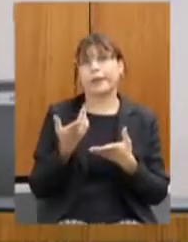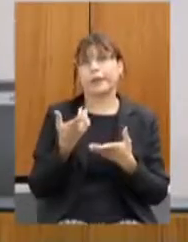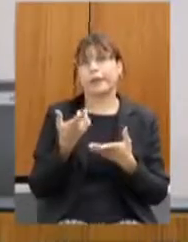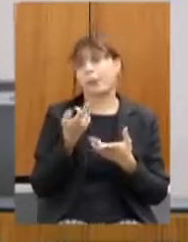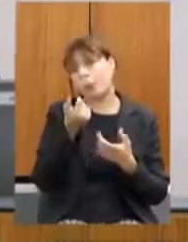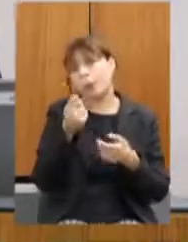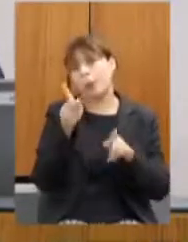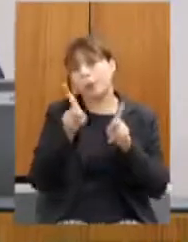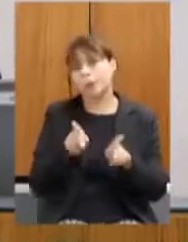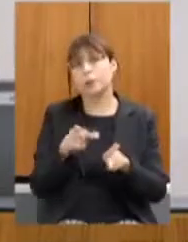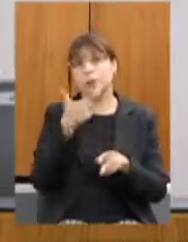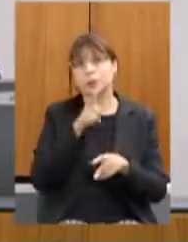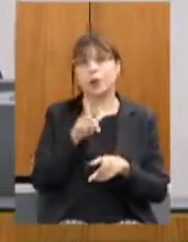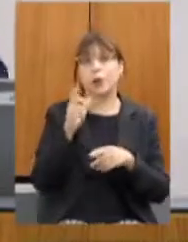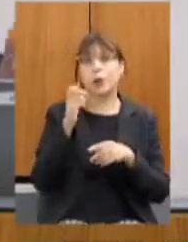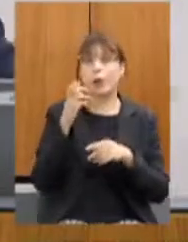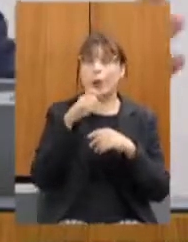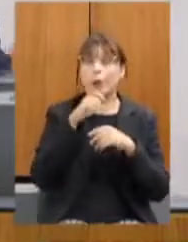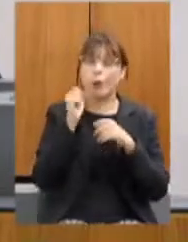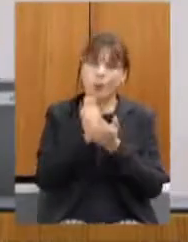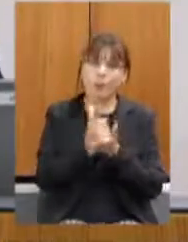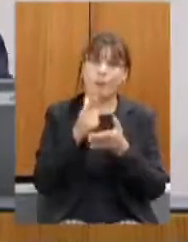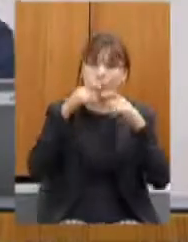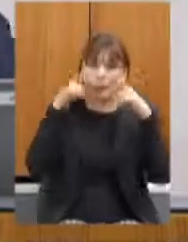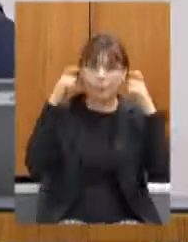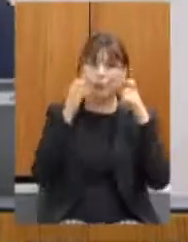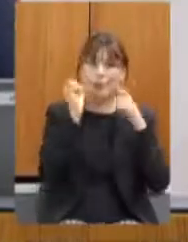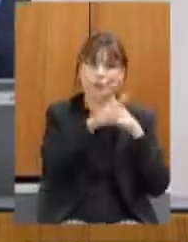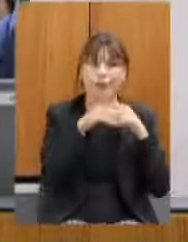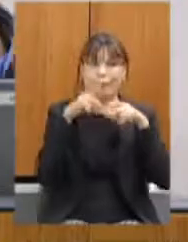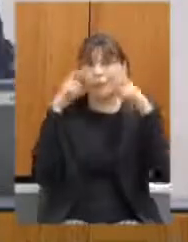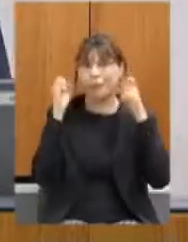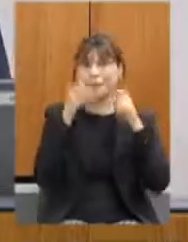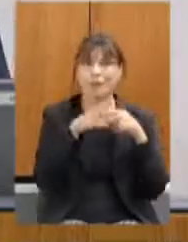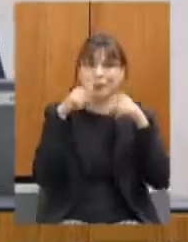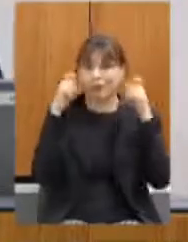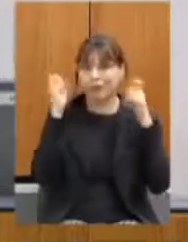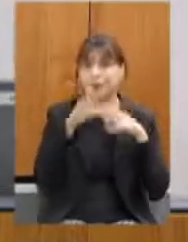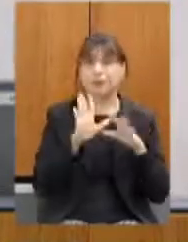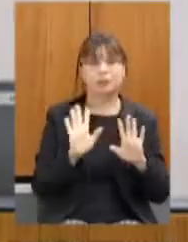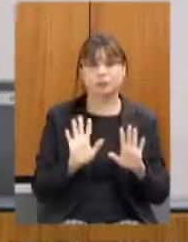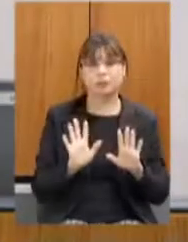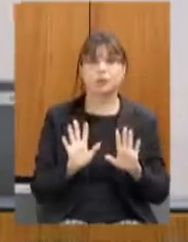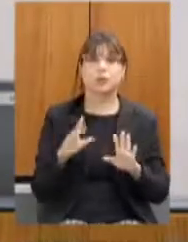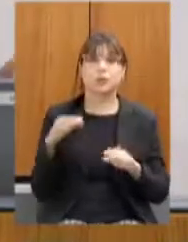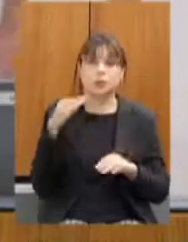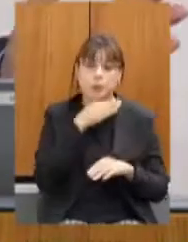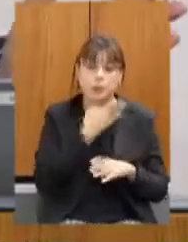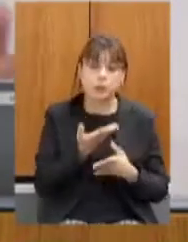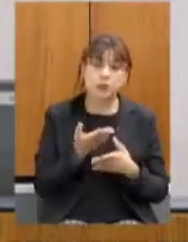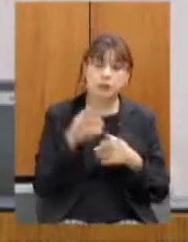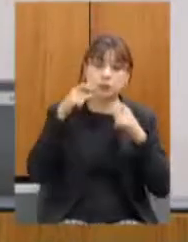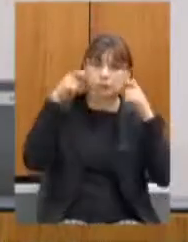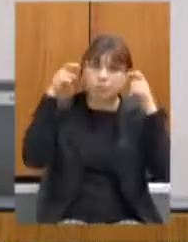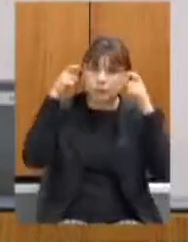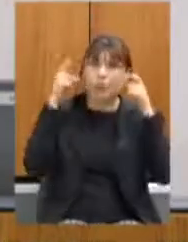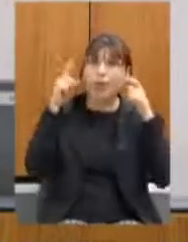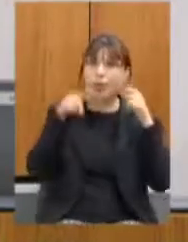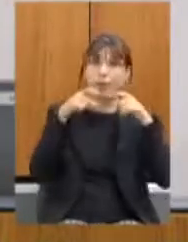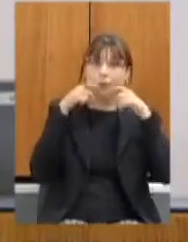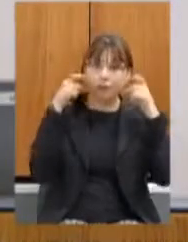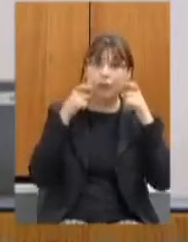exceções né mas o povo mesmo aí que você vê se o máscaras todas só pelo tipo de massa aparência da marca